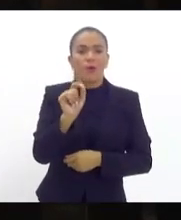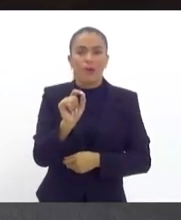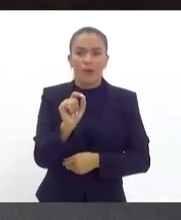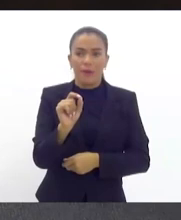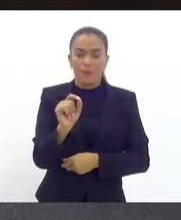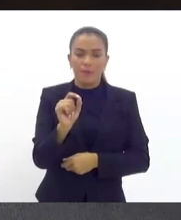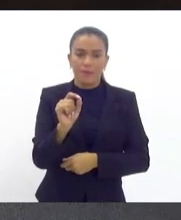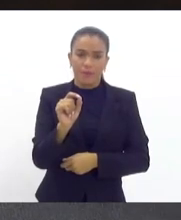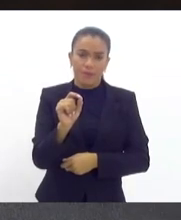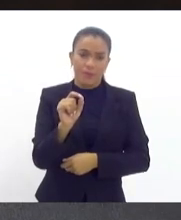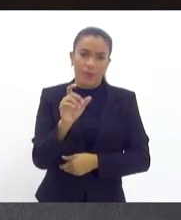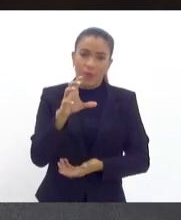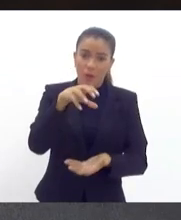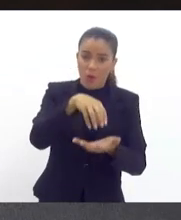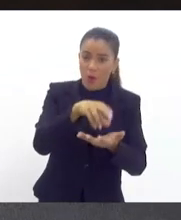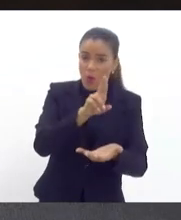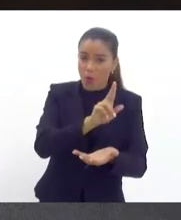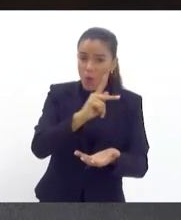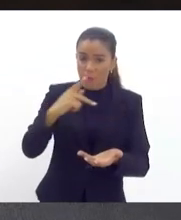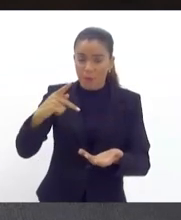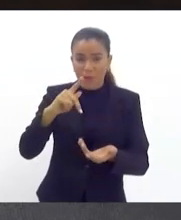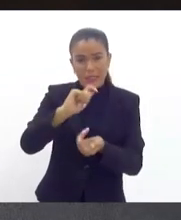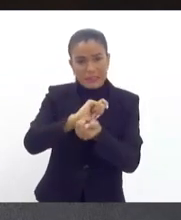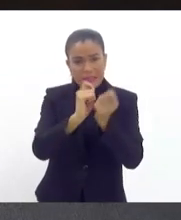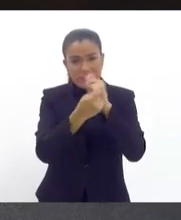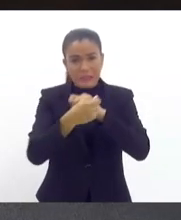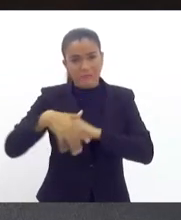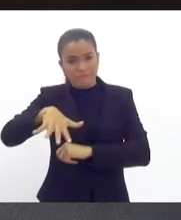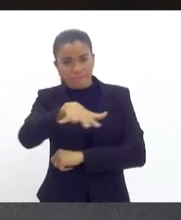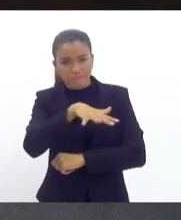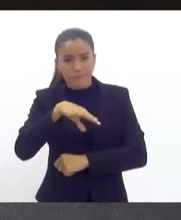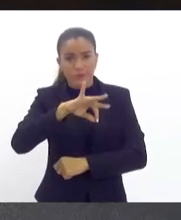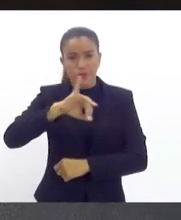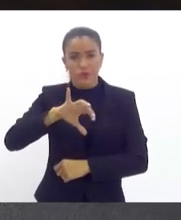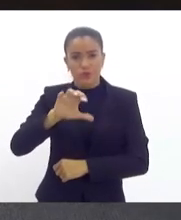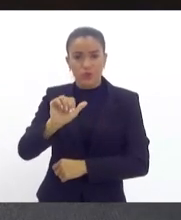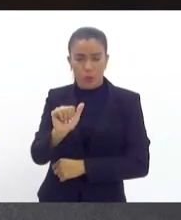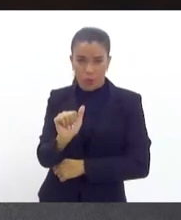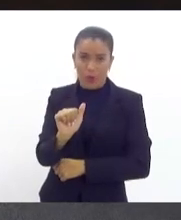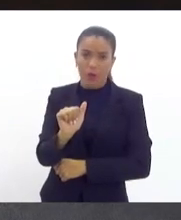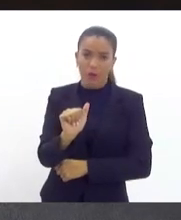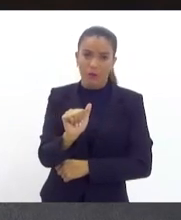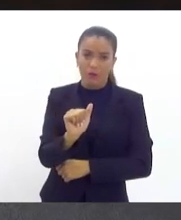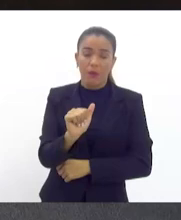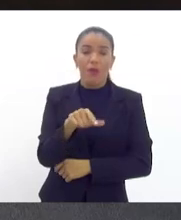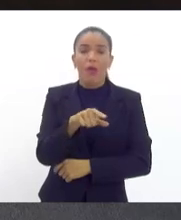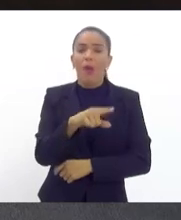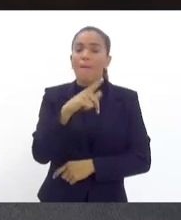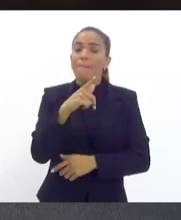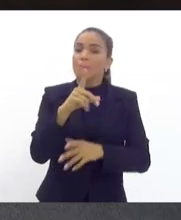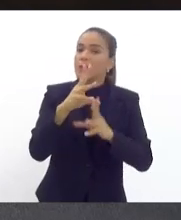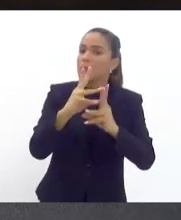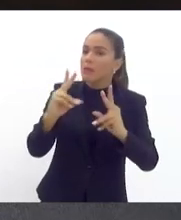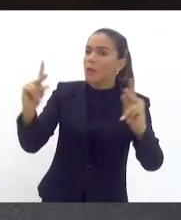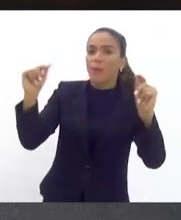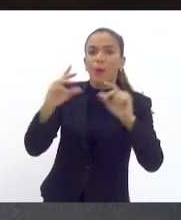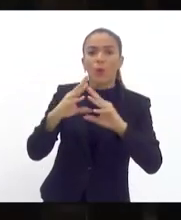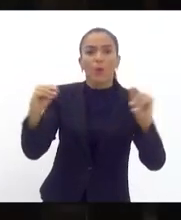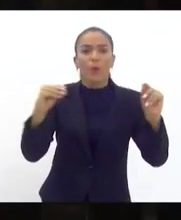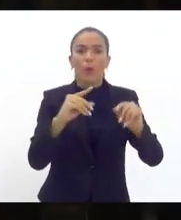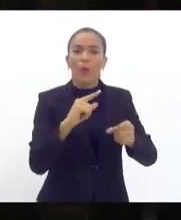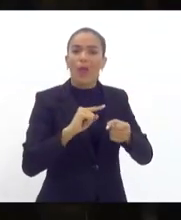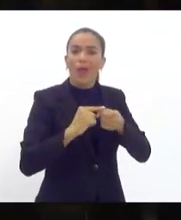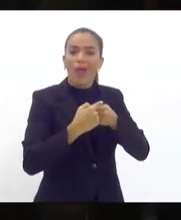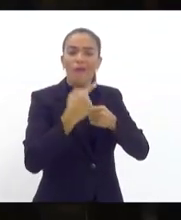faz o PPS que transformaram a Tijuca transformaram a Tijuca deixou de ser estigmatizado como um bairro violento